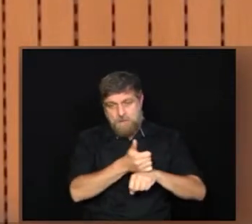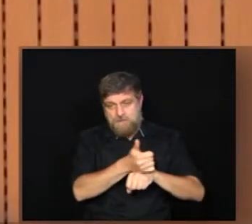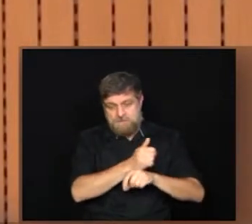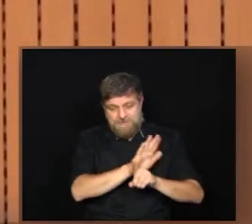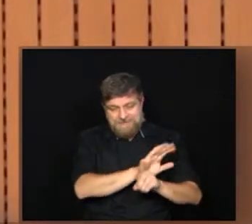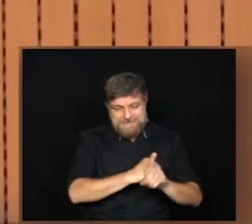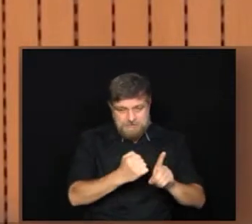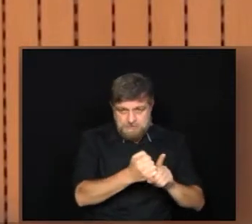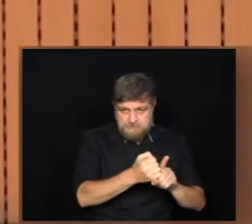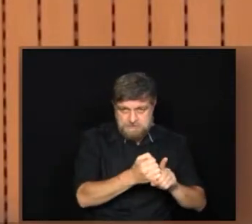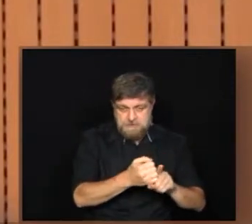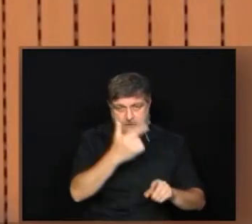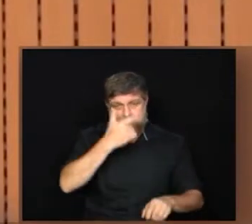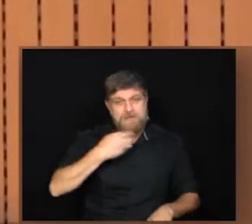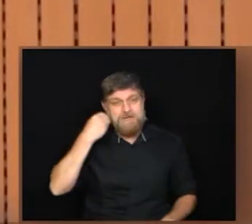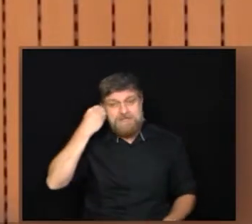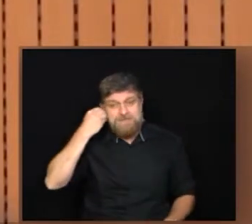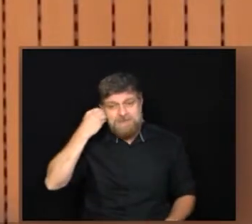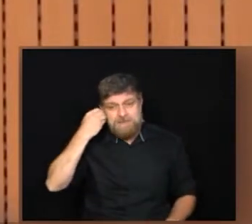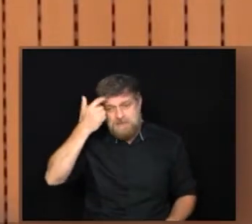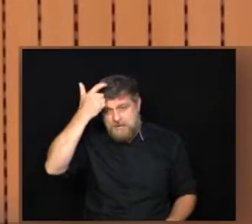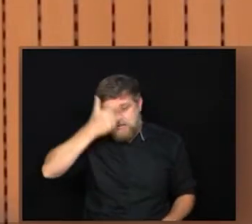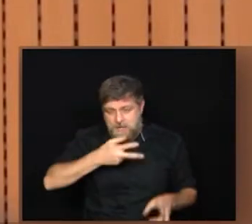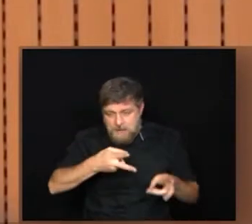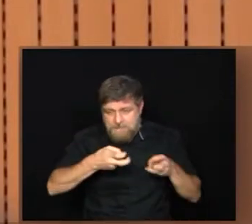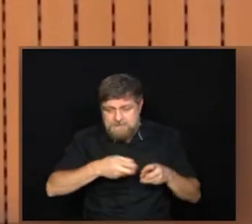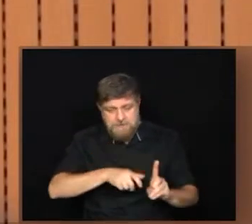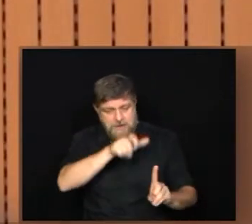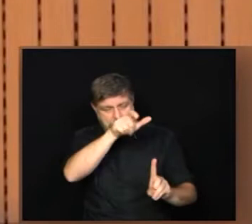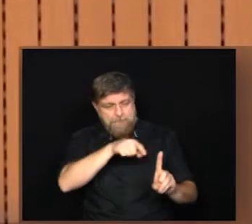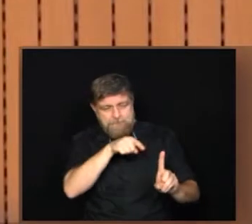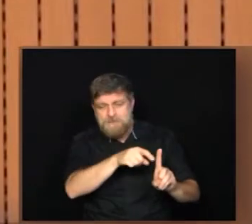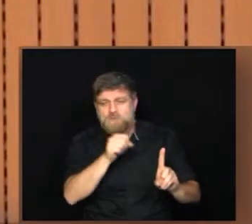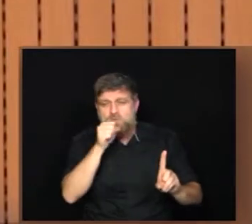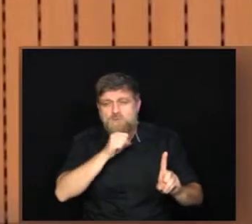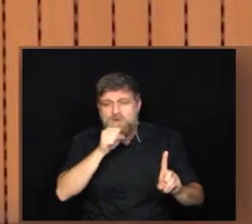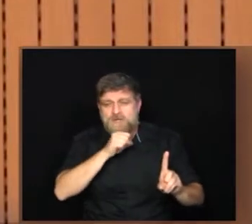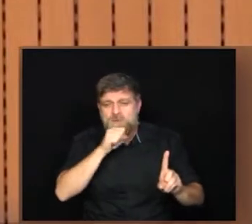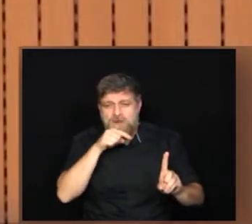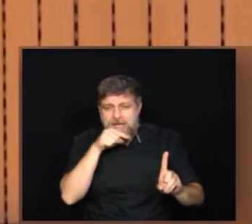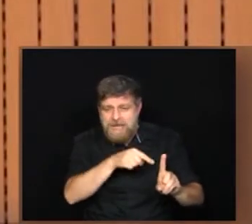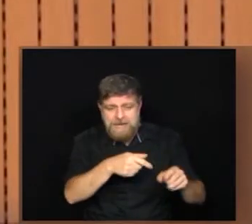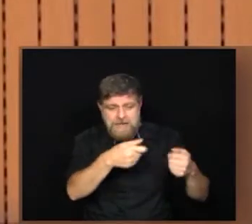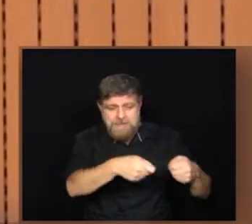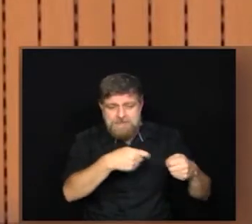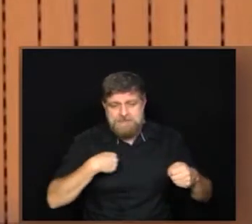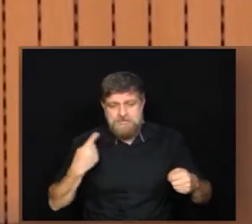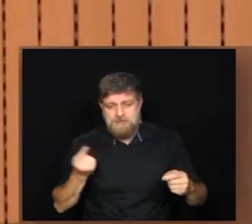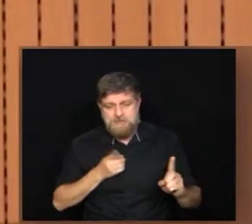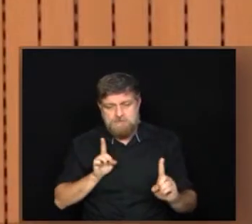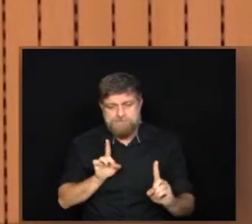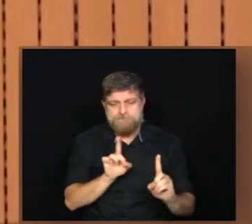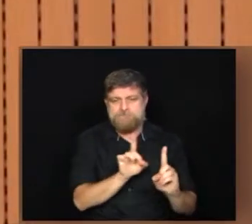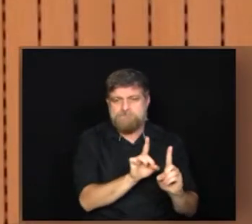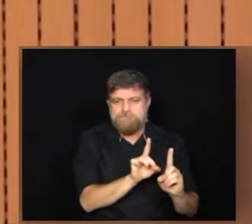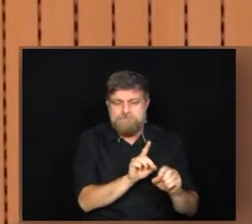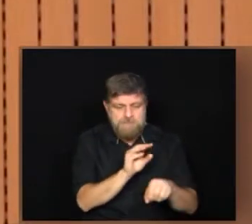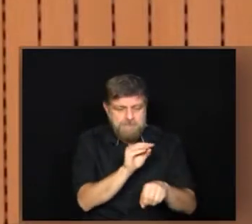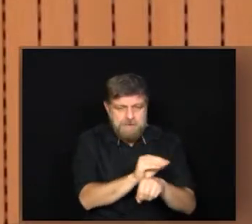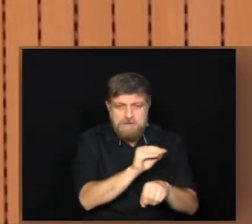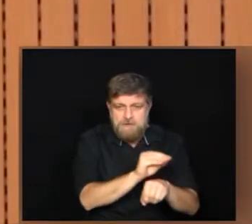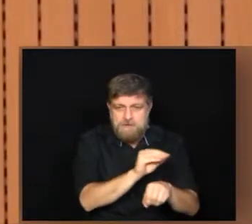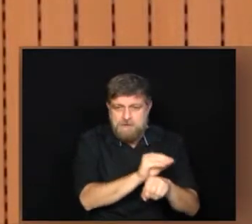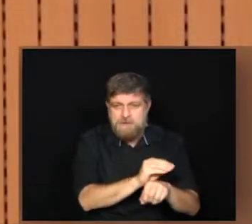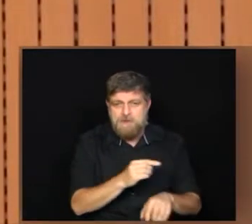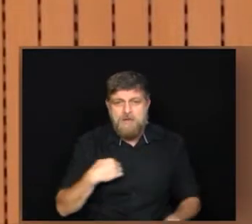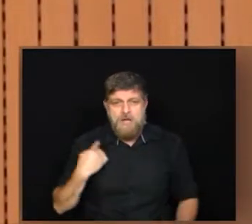social, eu vejo que o idoso precisa de nós. Nós precisamos